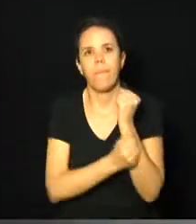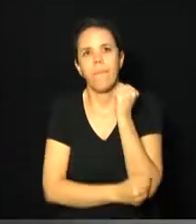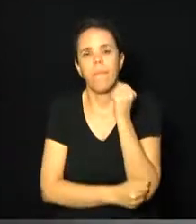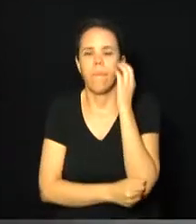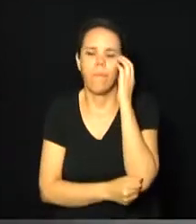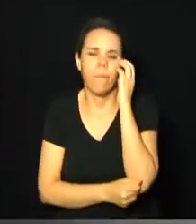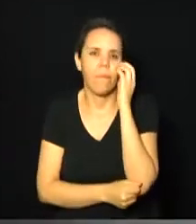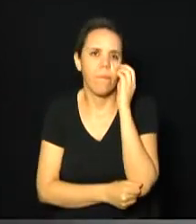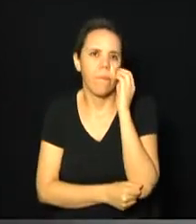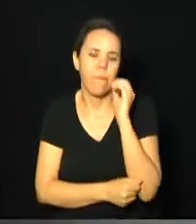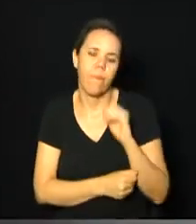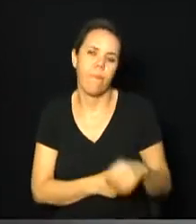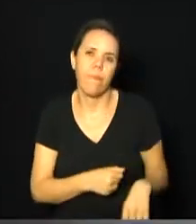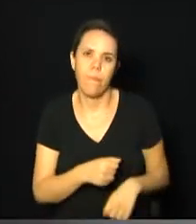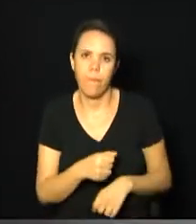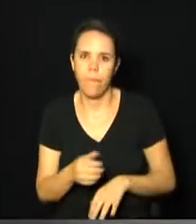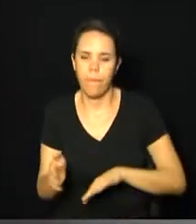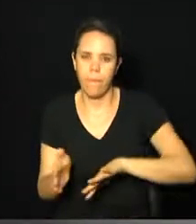Água,